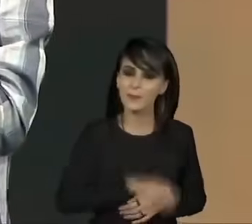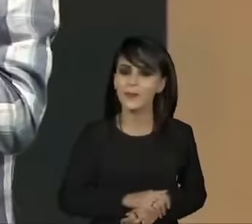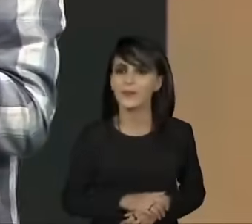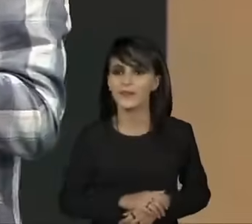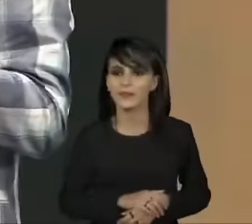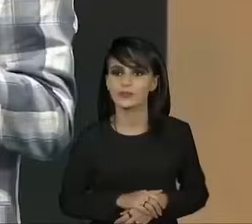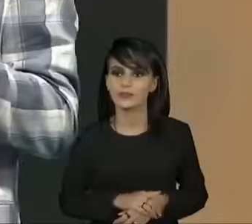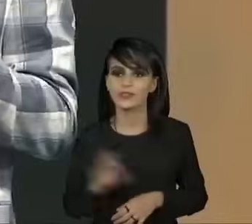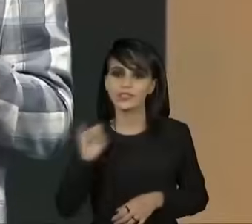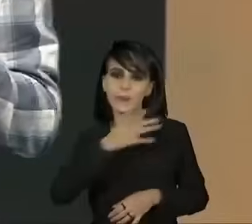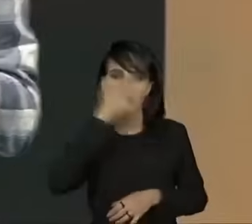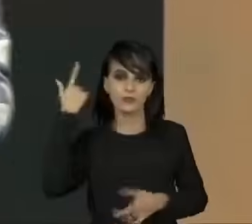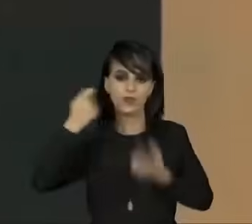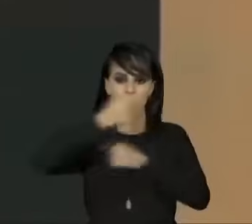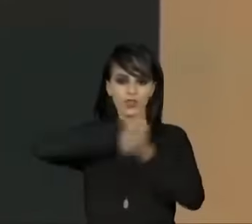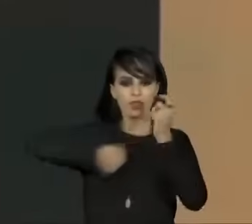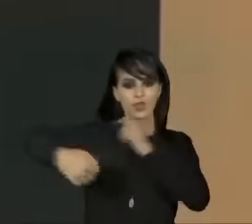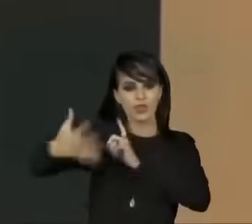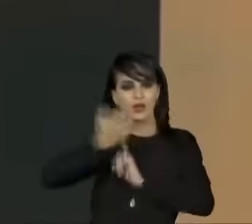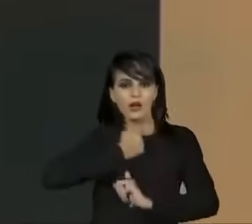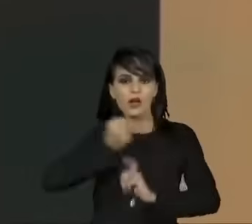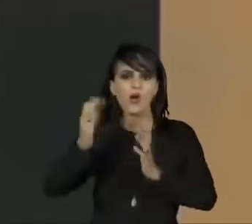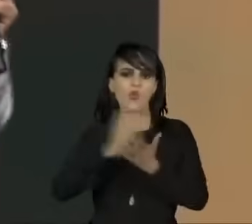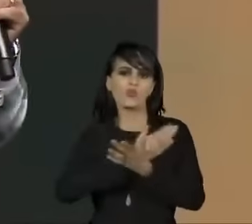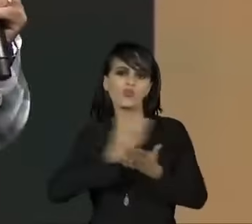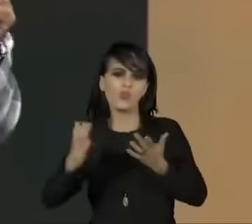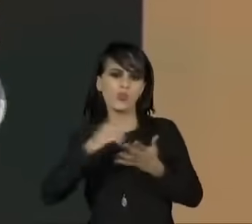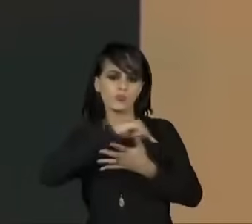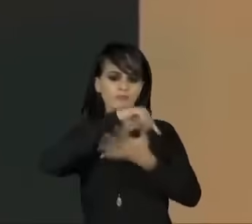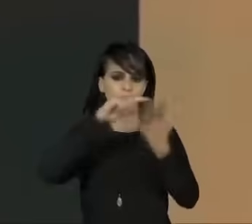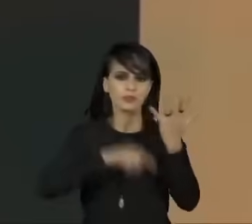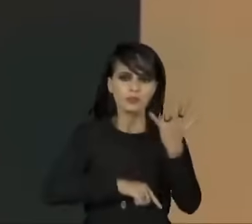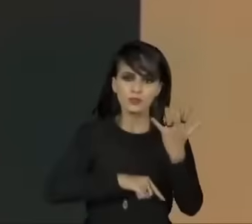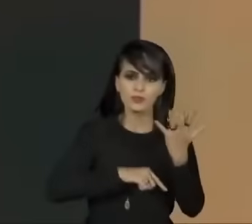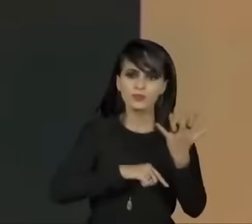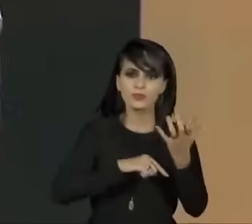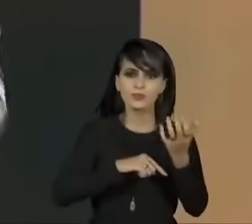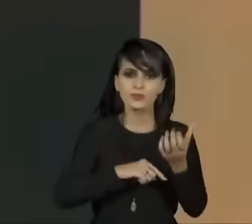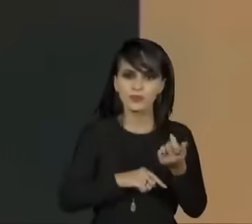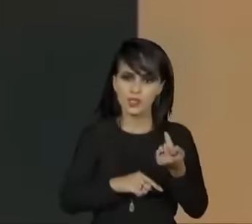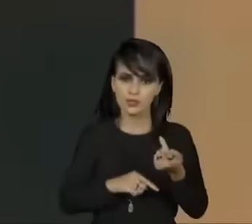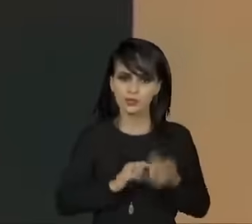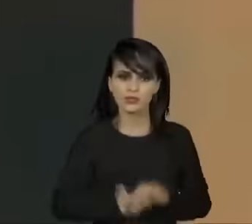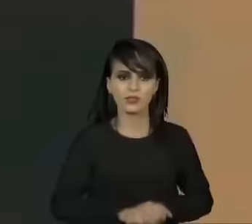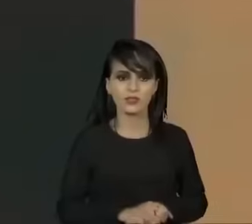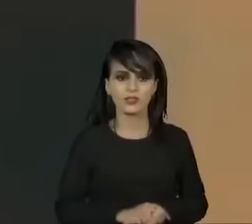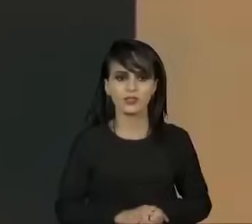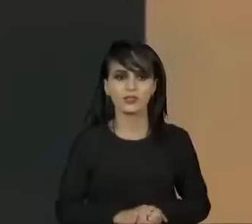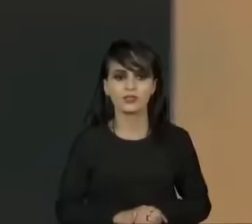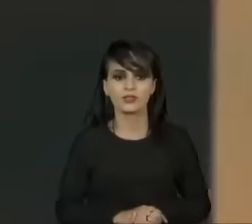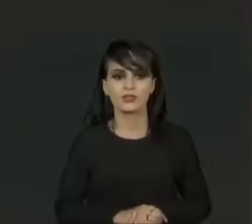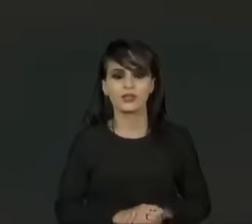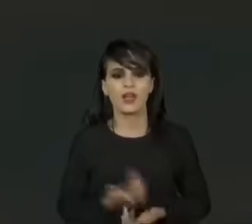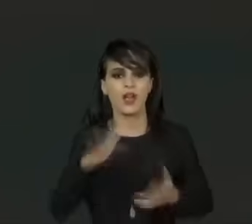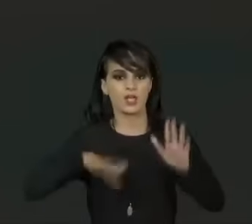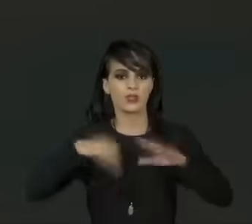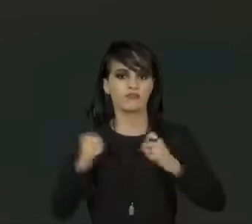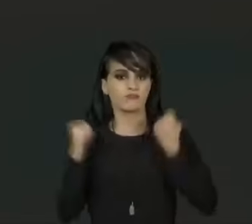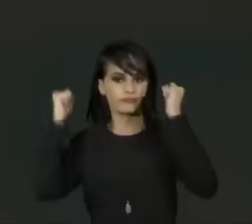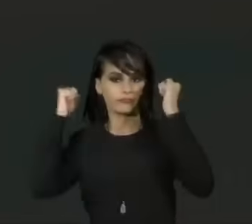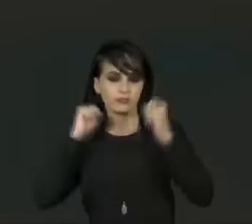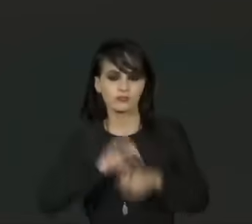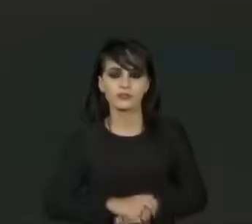essas coisas dominarem você ou algumas delas te dominarem Porque tudo que eu falei aqui de vez em quando a gente passa de vez em quando eu tô